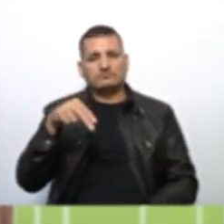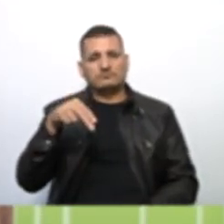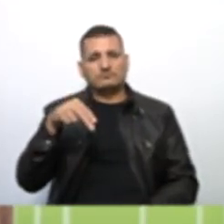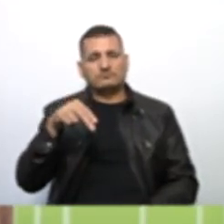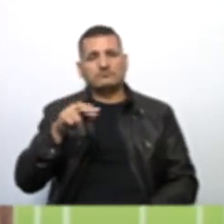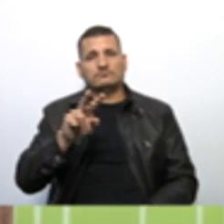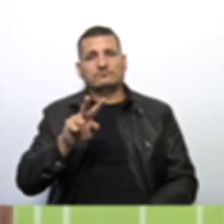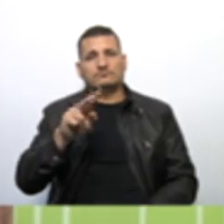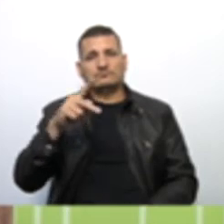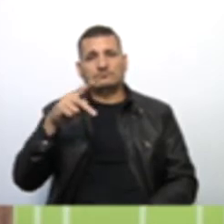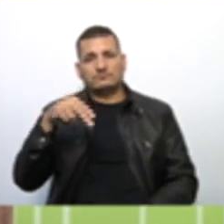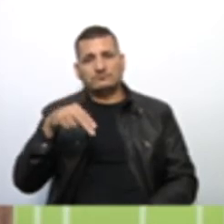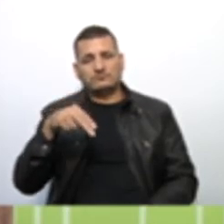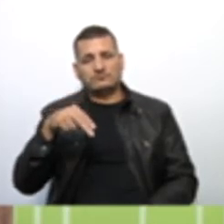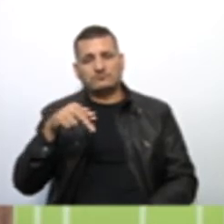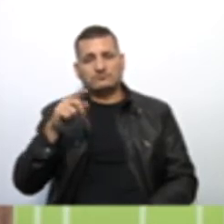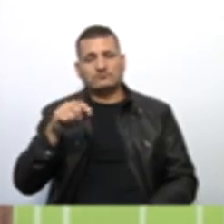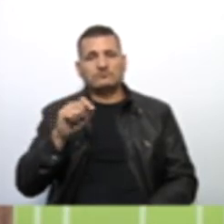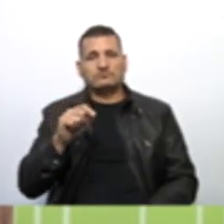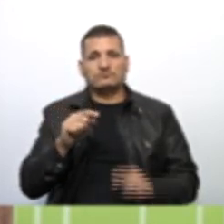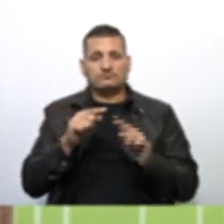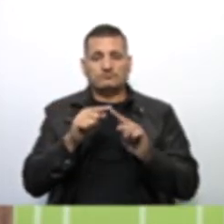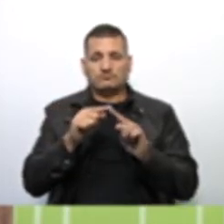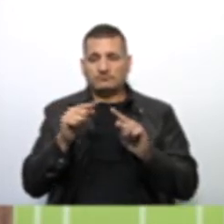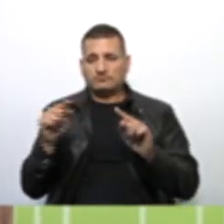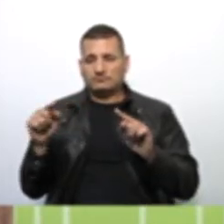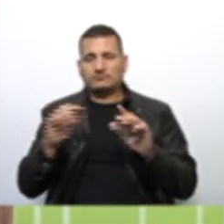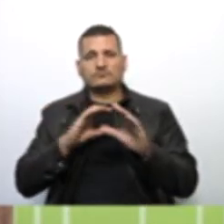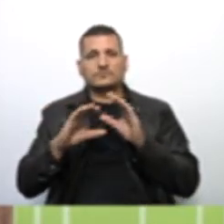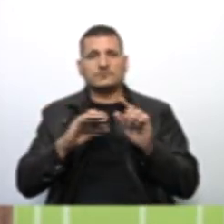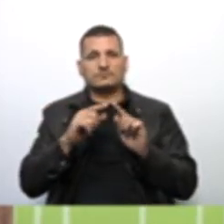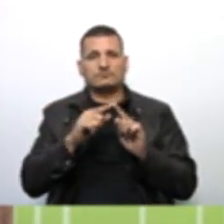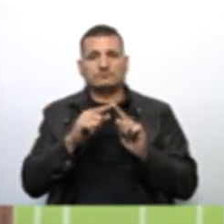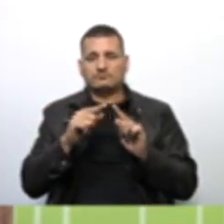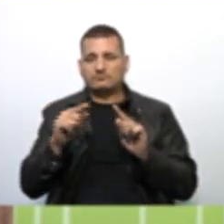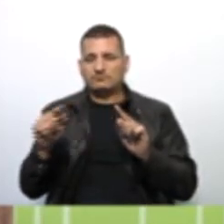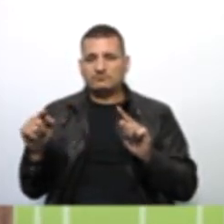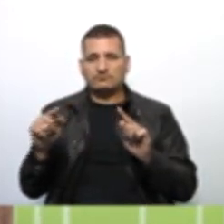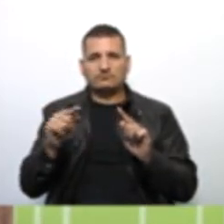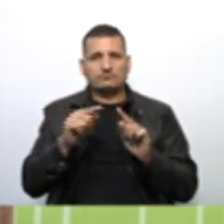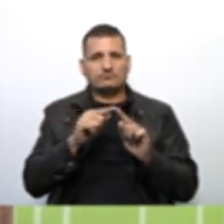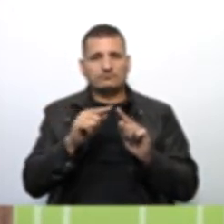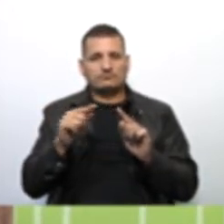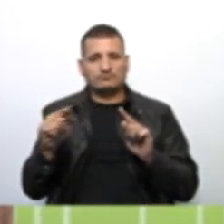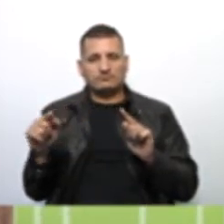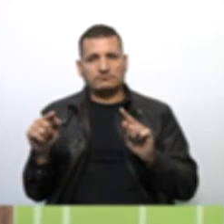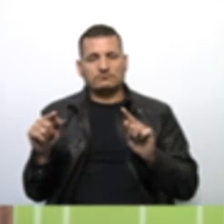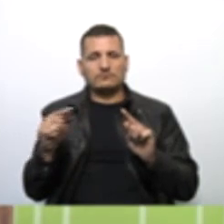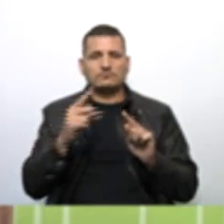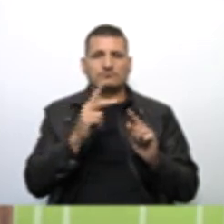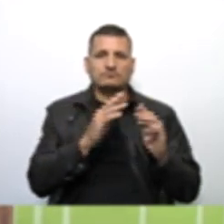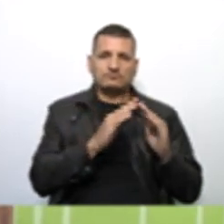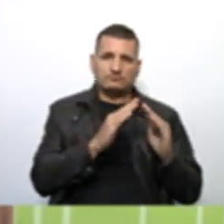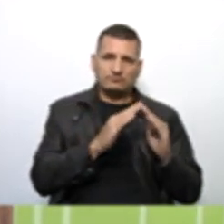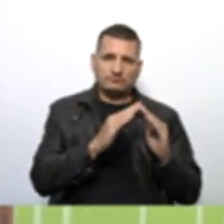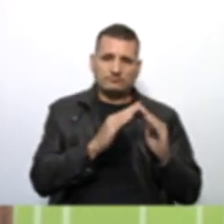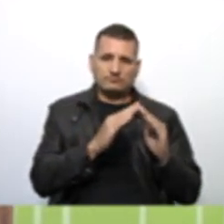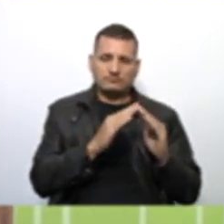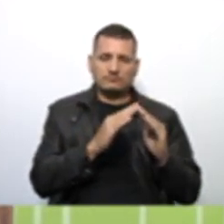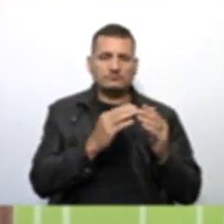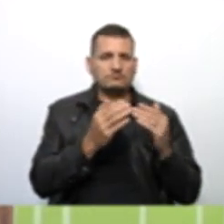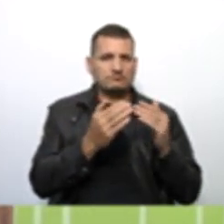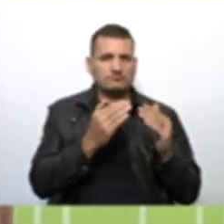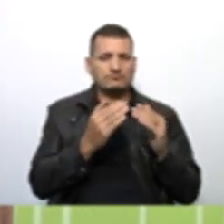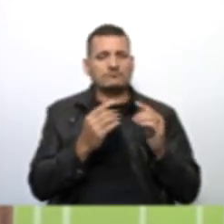VPN vai ser esse canal de comunicação, esse meio que você vai utilizar para se conectar da sua casa, onde você estiver,